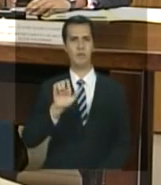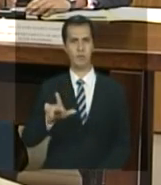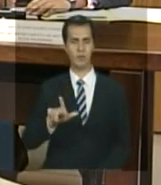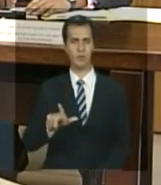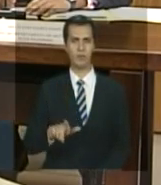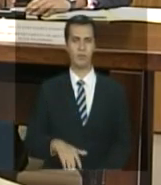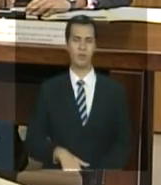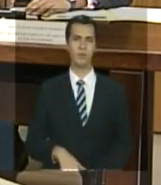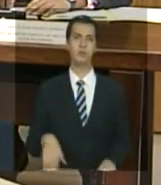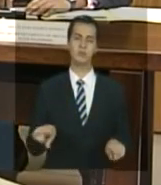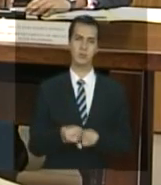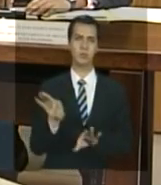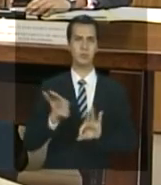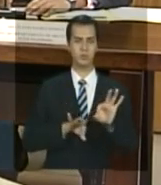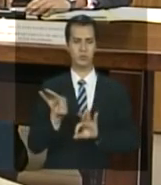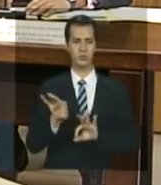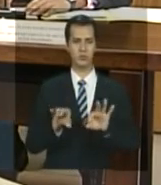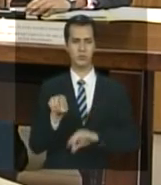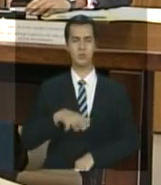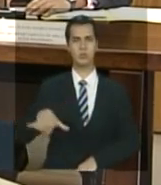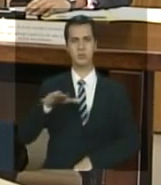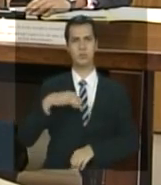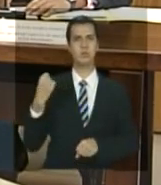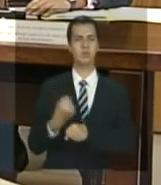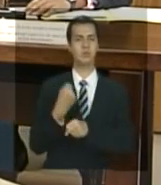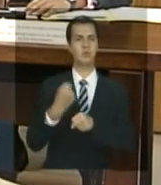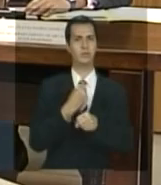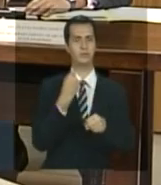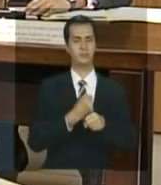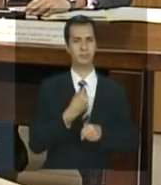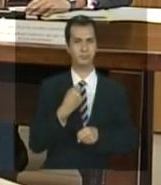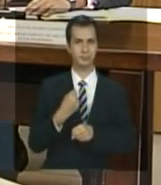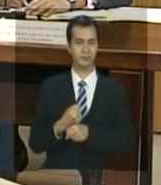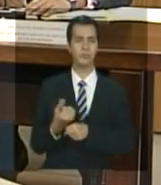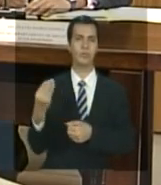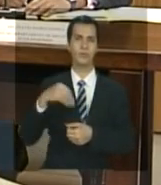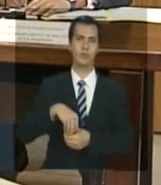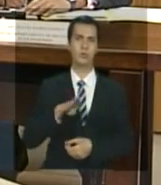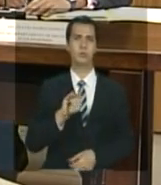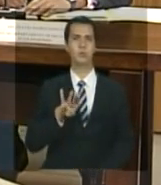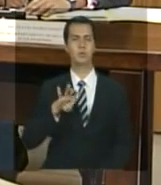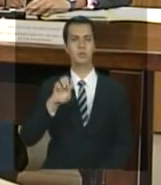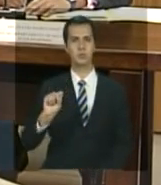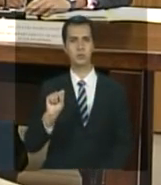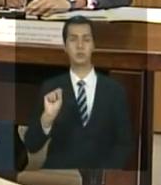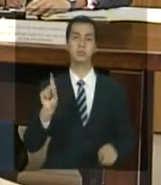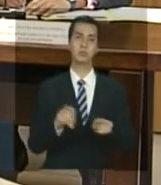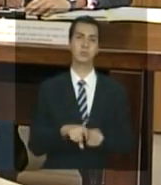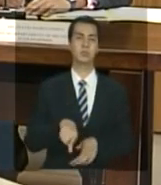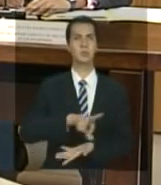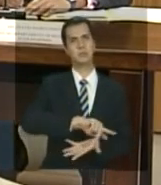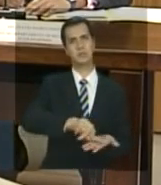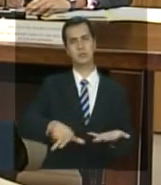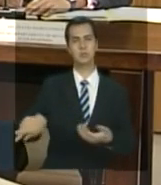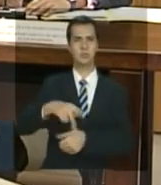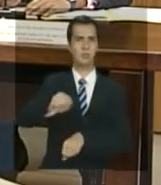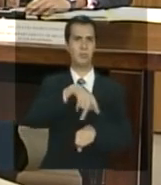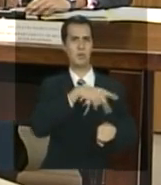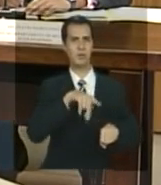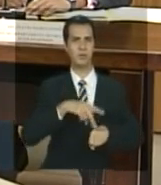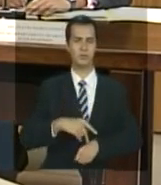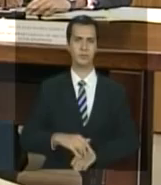e de projetos no campo da infraestrutura, não só no âmbito dos BRICS, mas também em outros países em desenvolvimento.